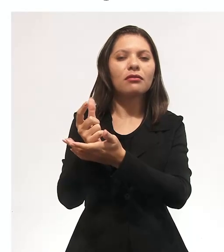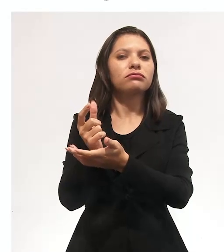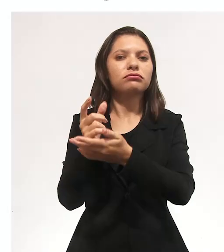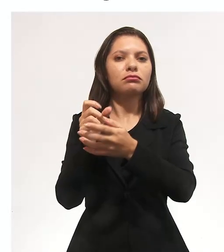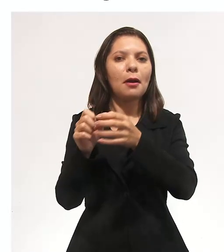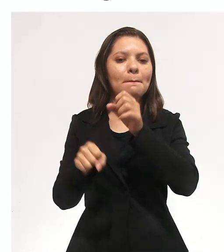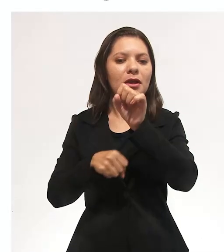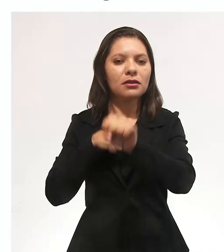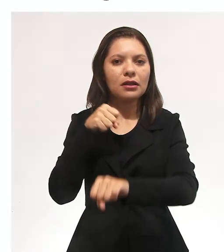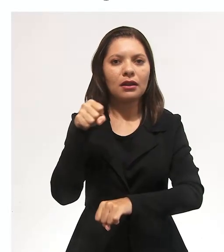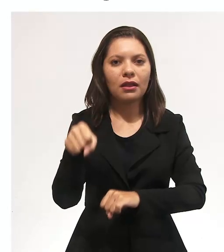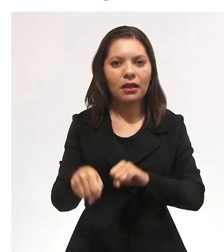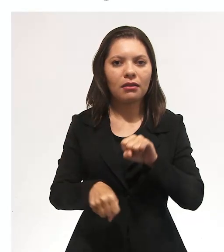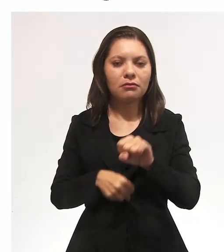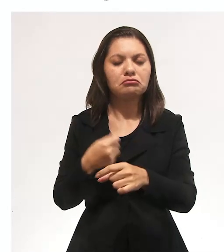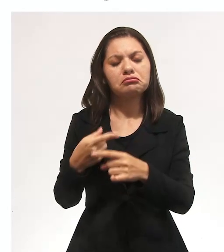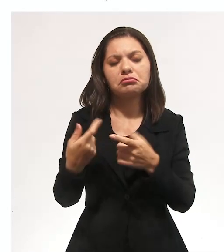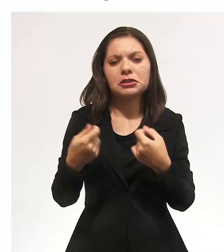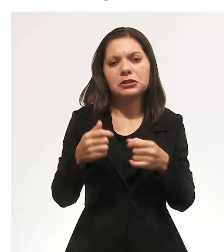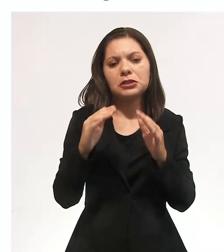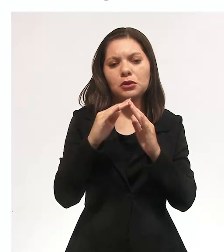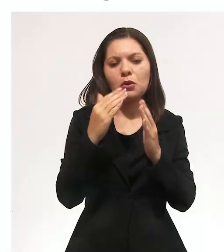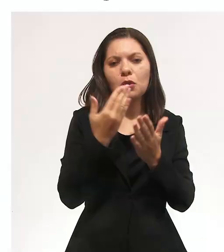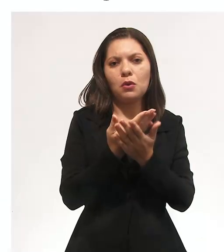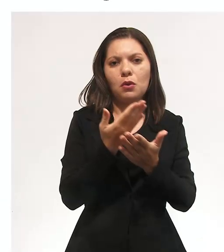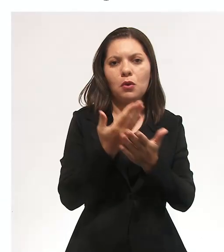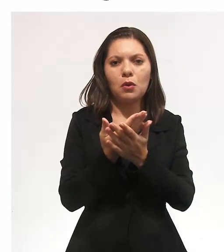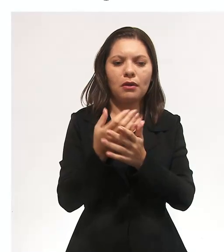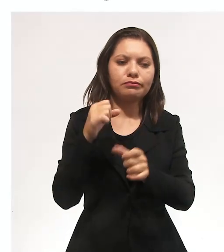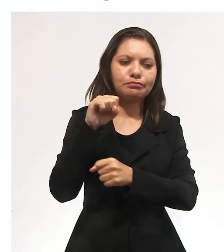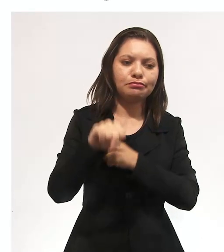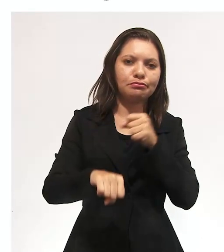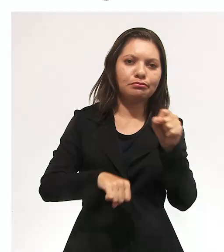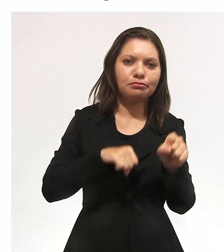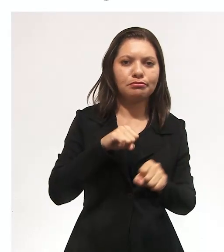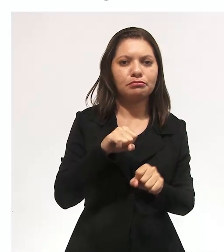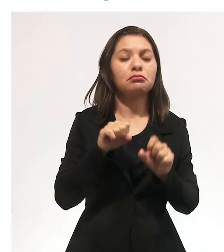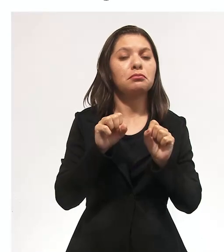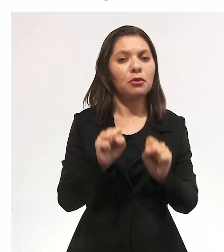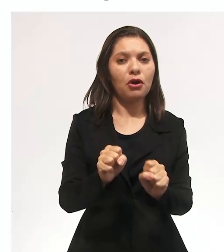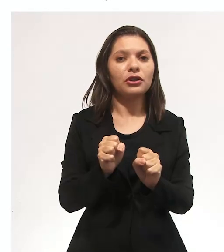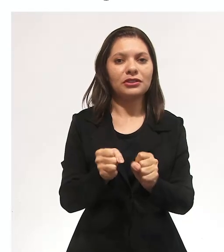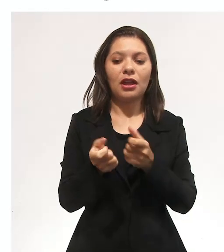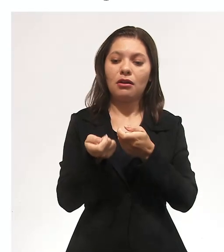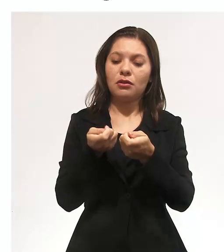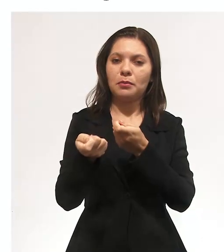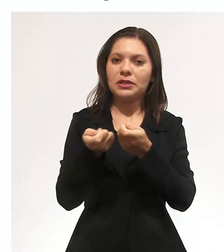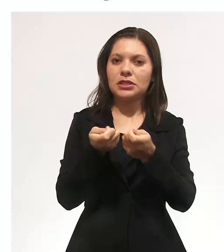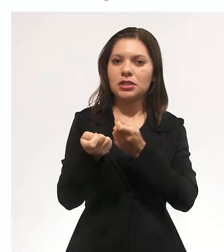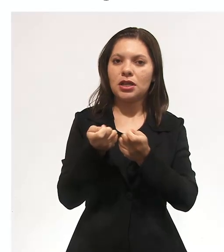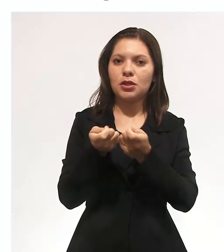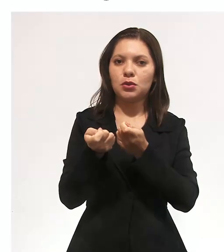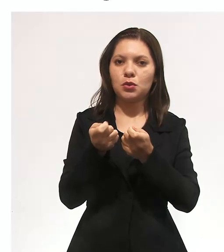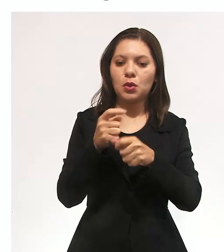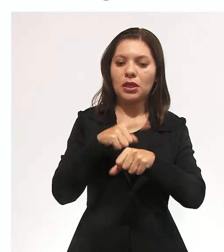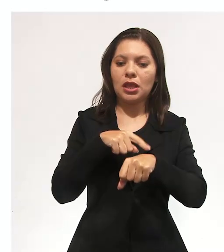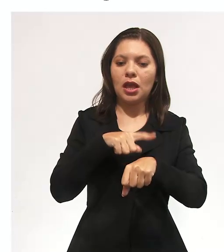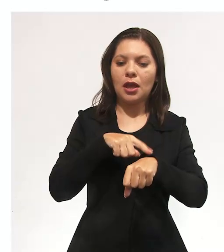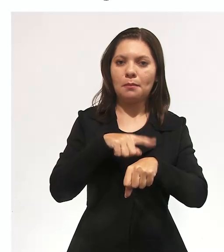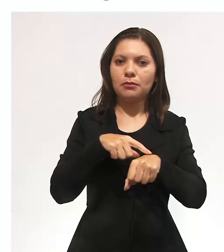ir à escola, né? A gente pode estar economizando tempo e